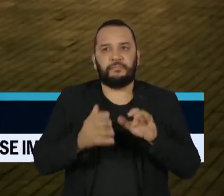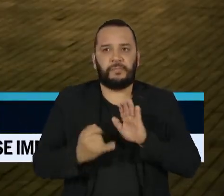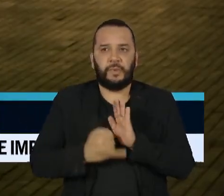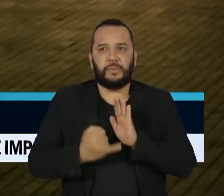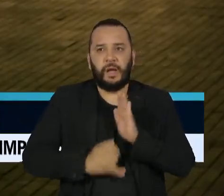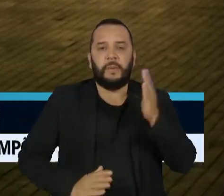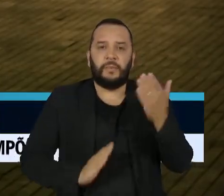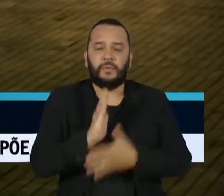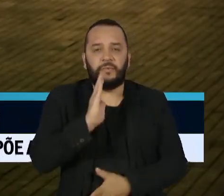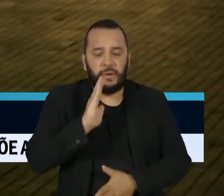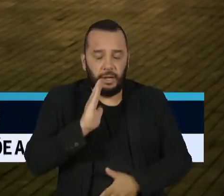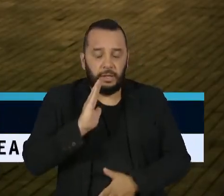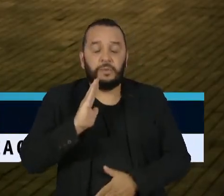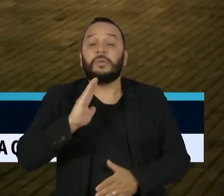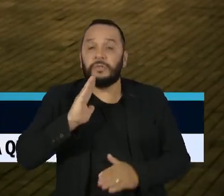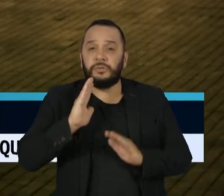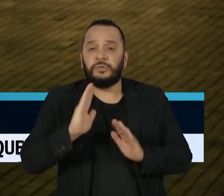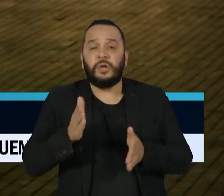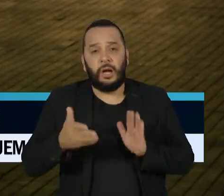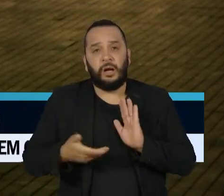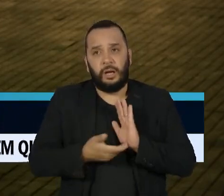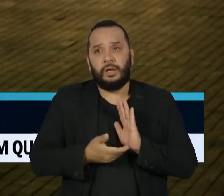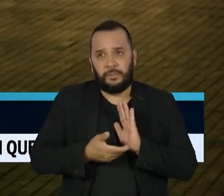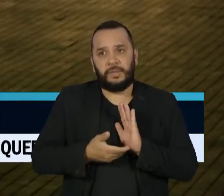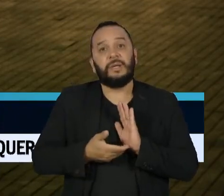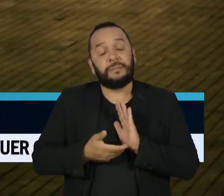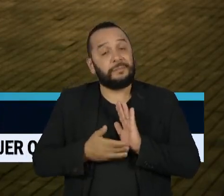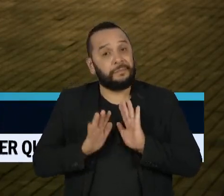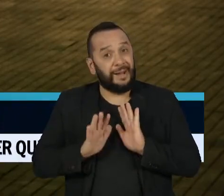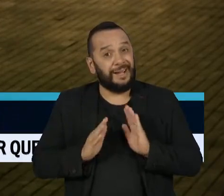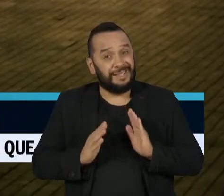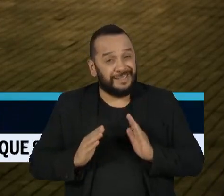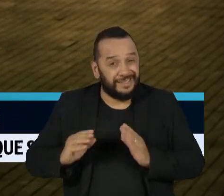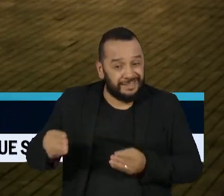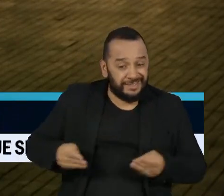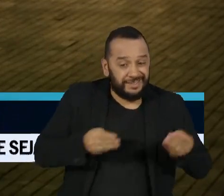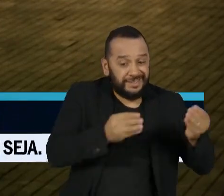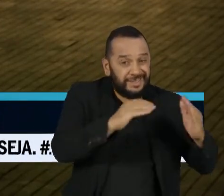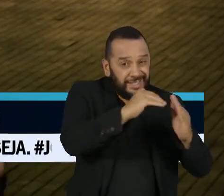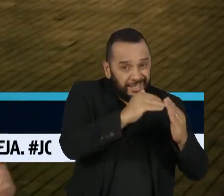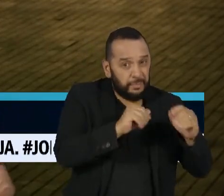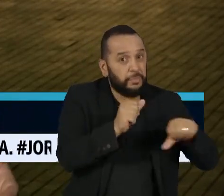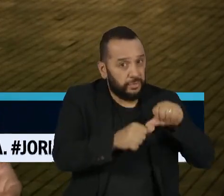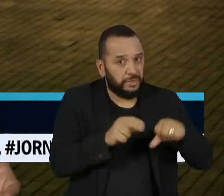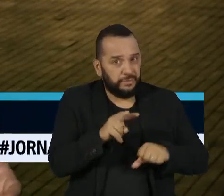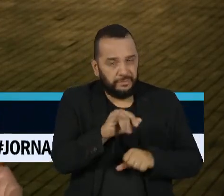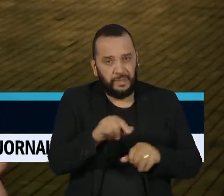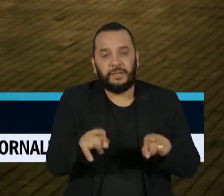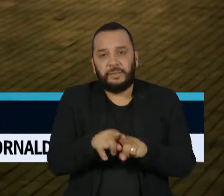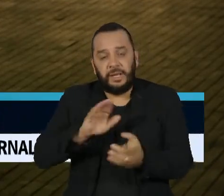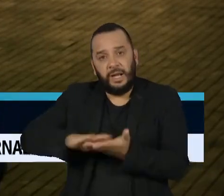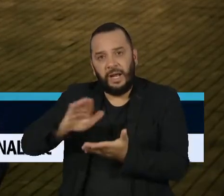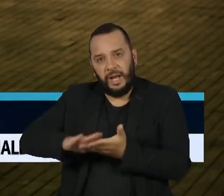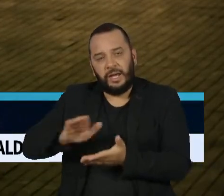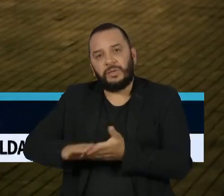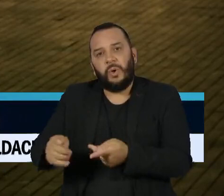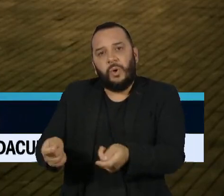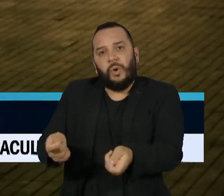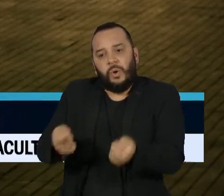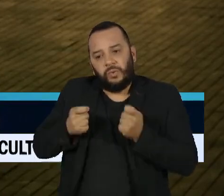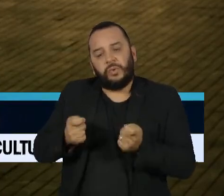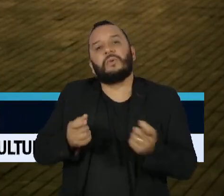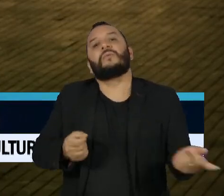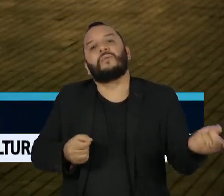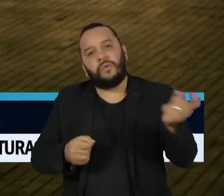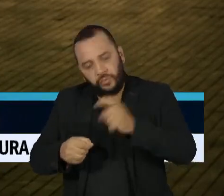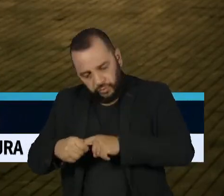aprovada pela Câmara deve sofrer mudanças no Senado. Já o projeto do novo arcabouço fiscal voltou para os deputados depois de ser